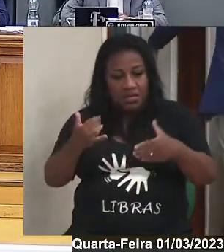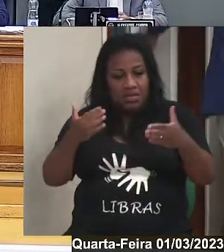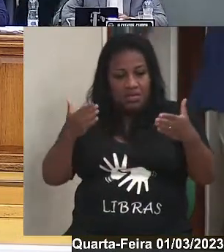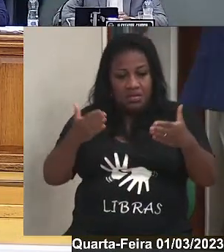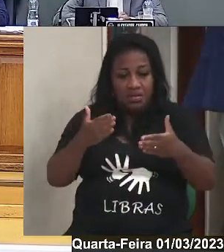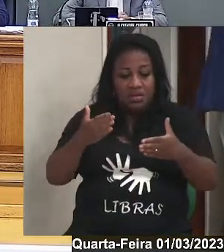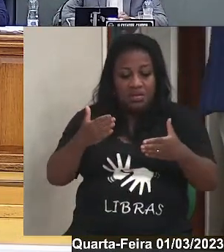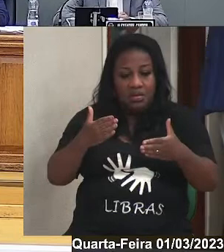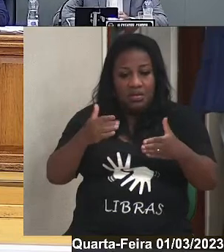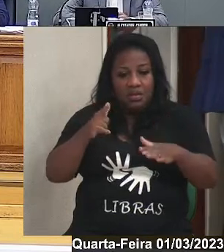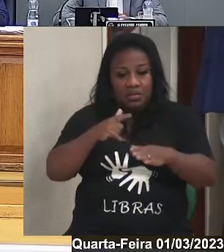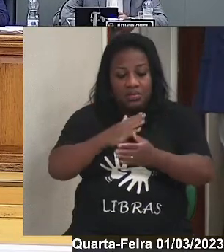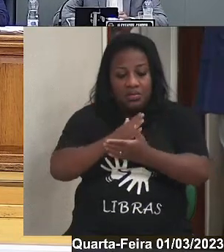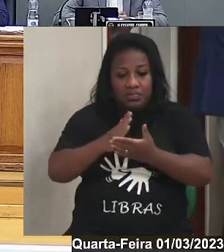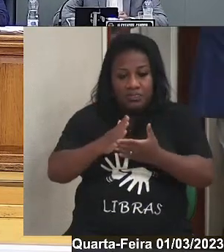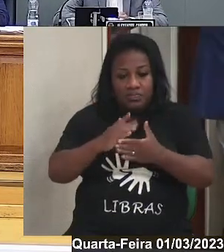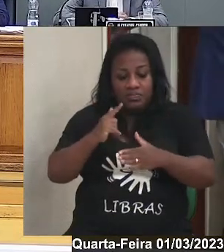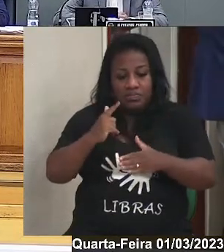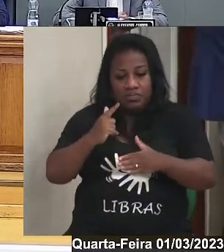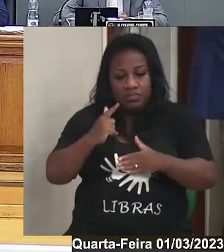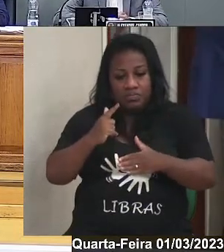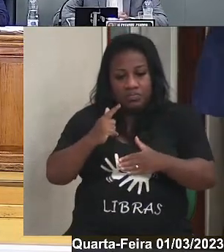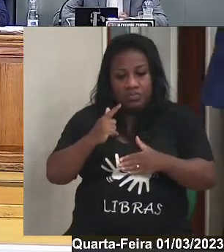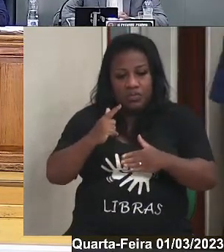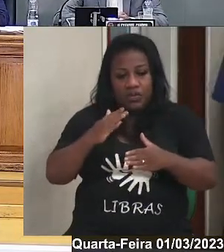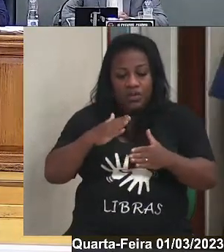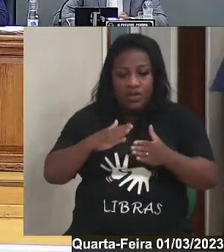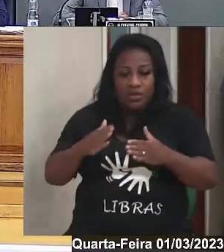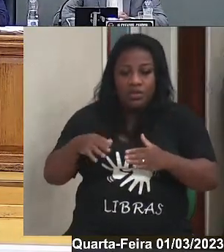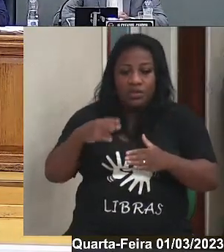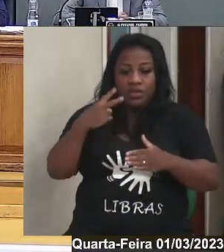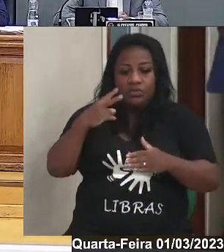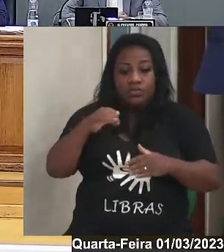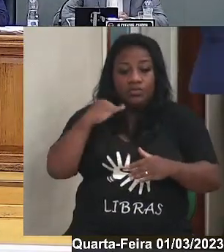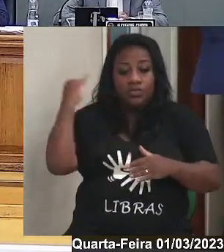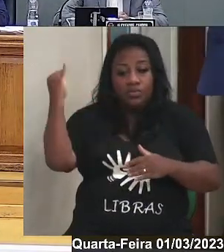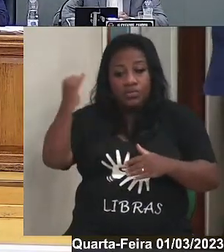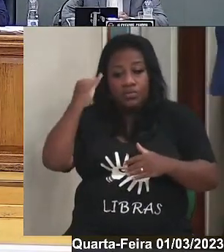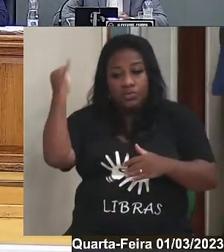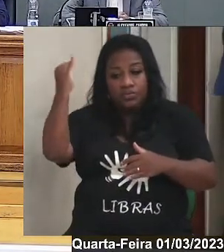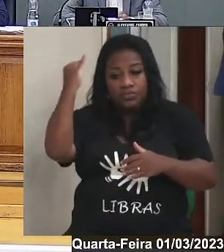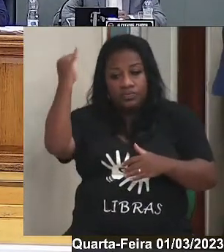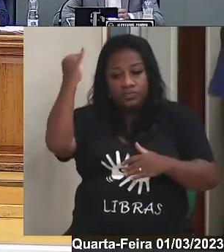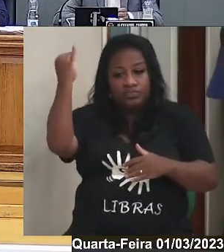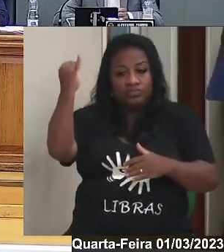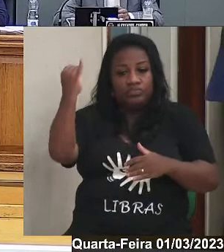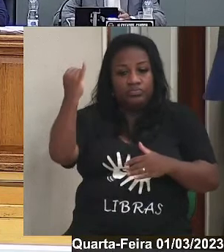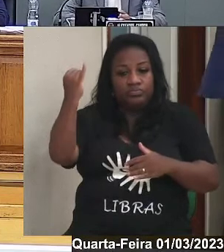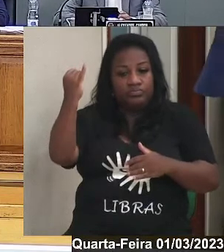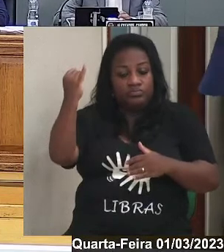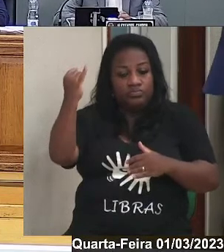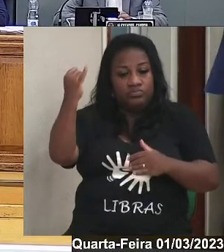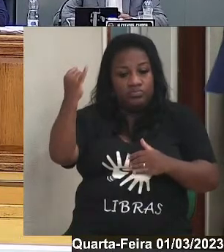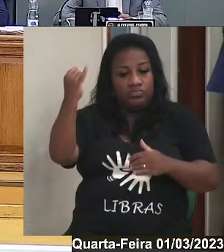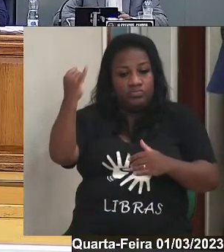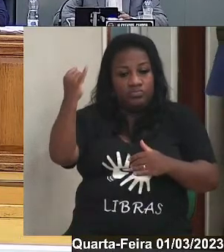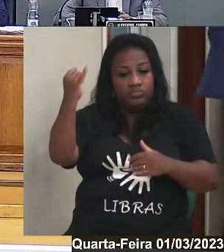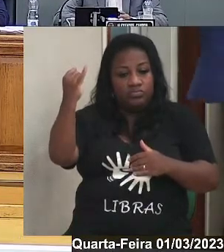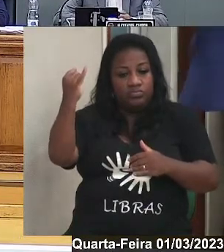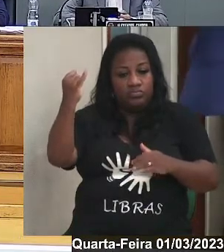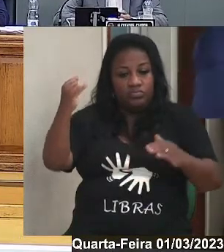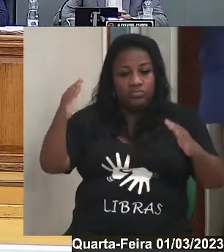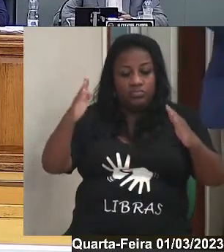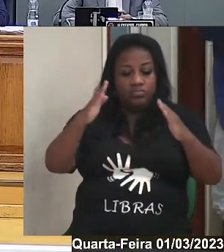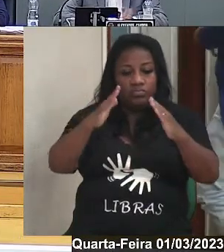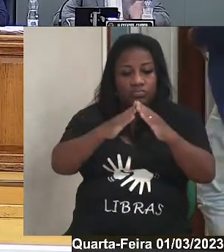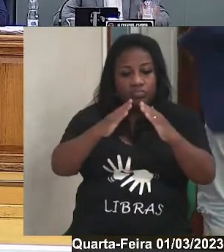socorro. Considerando que a atuação do guarda municipal de Embu das Artes foi exatamente importante para impedir a ação dos bandidos. O